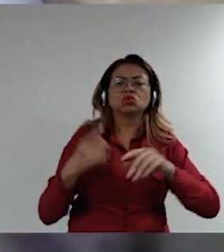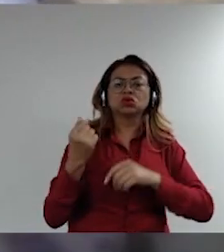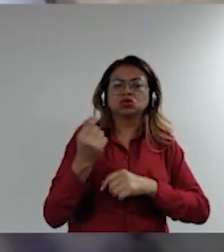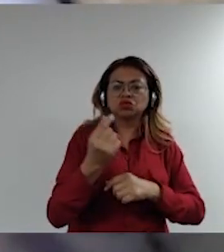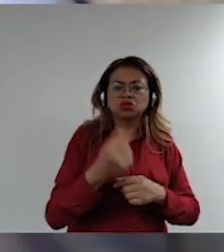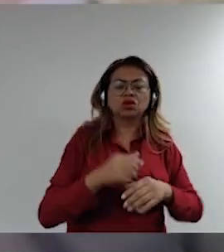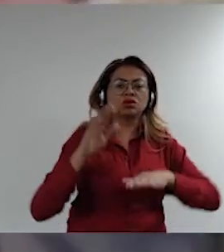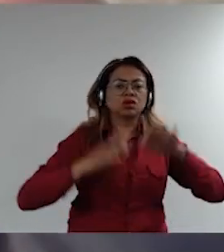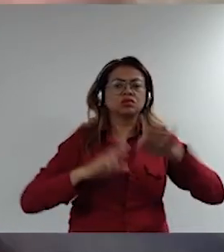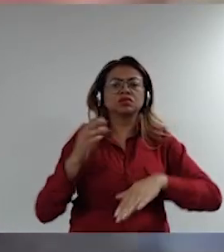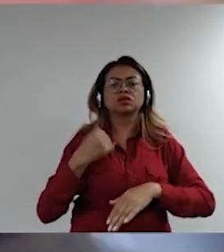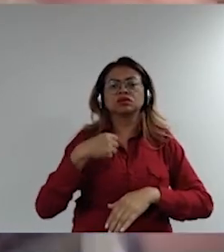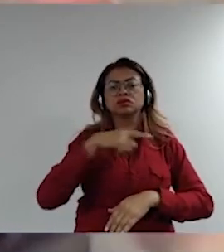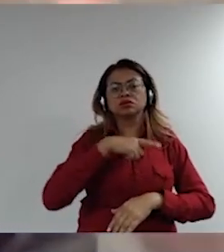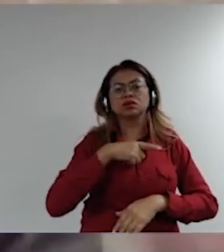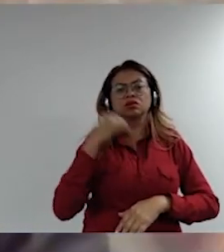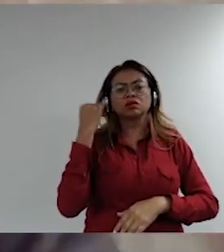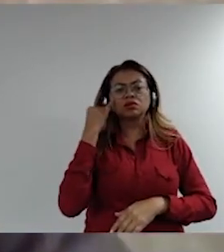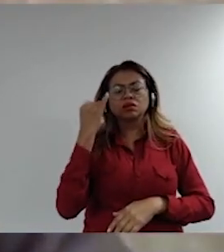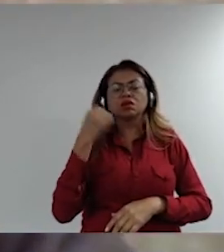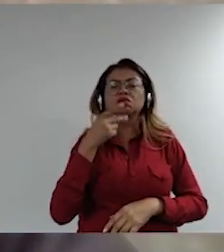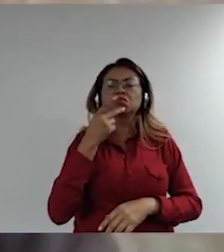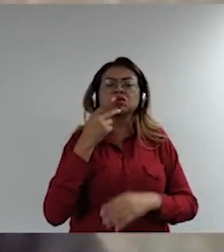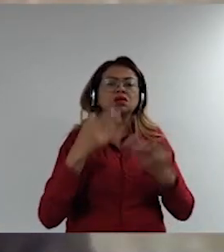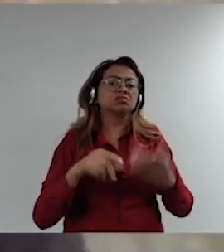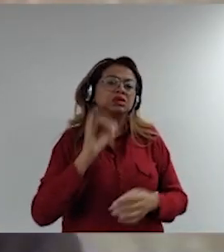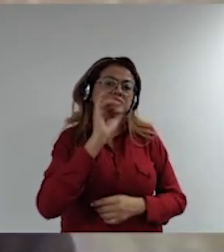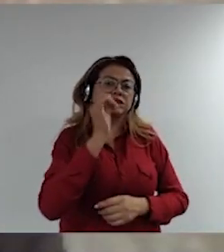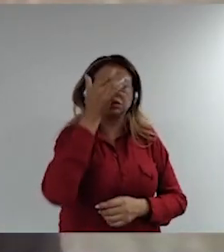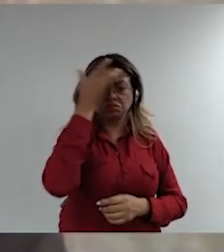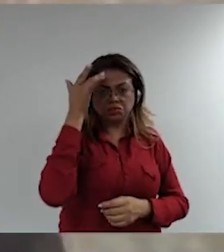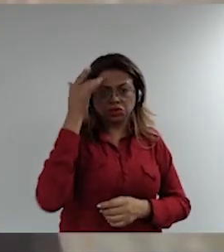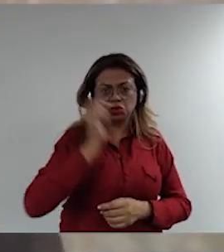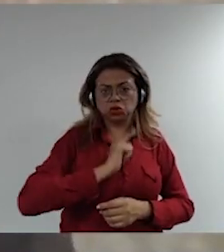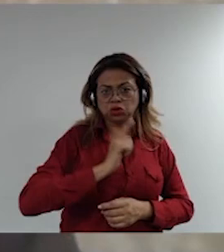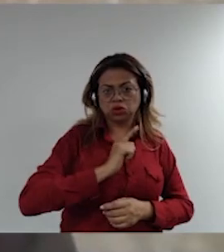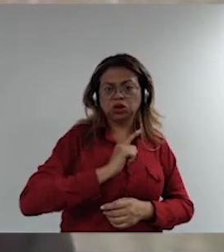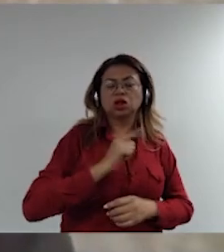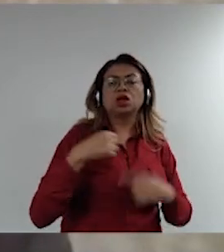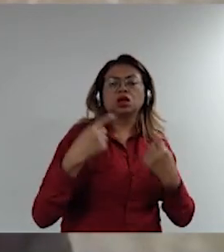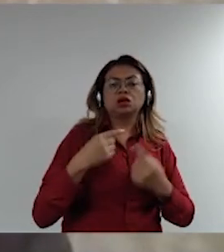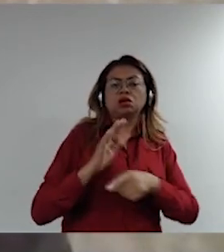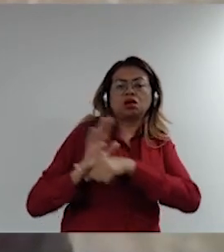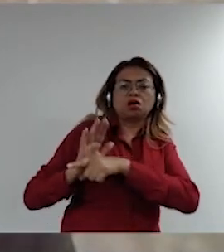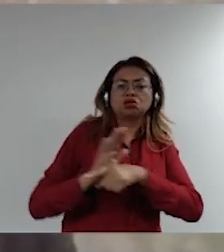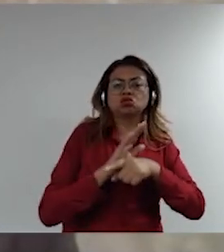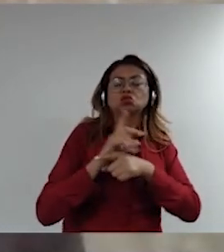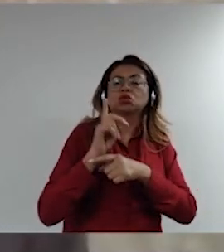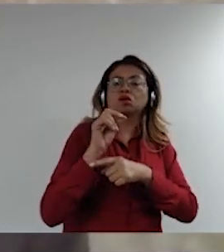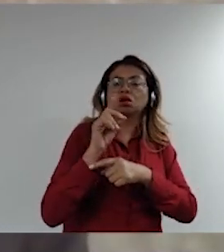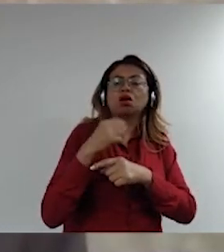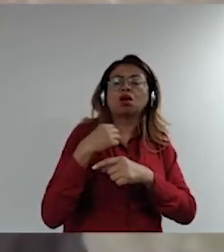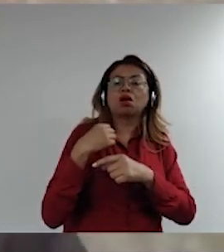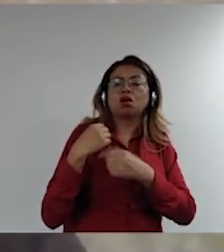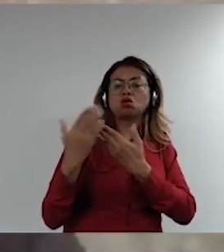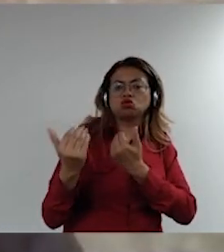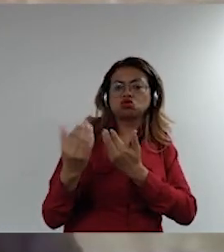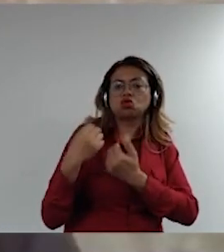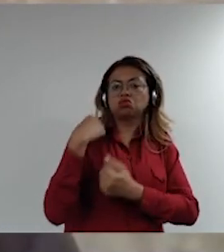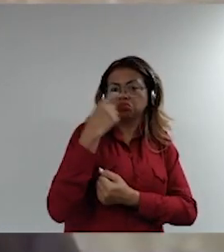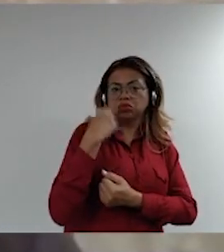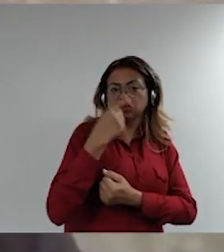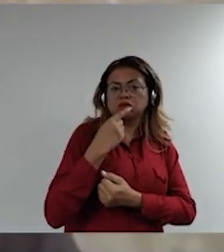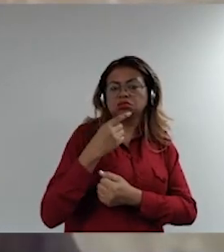ideia, presidente Alfonsin, olha, quem precisa de ajuda é o jovem advogado. Para quem está assistindo e que não